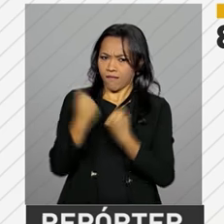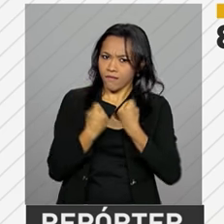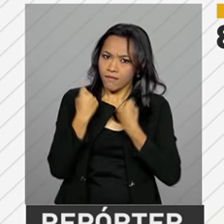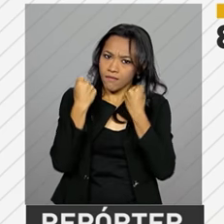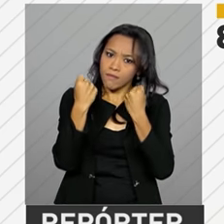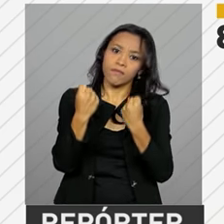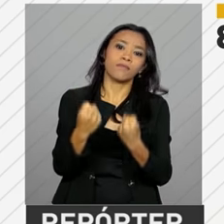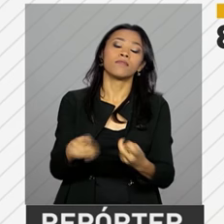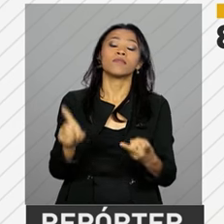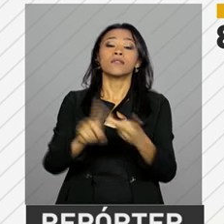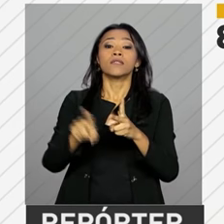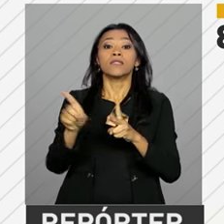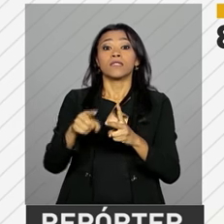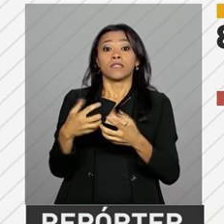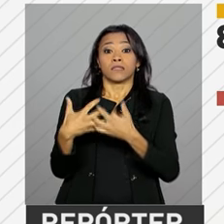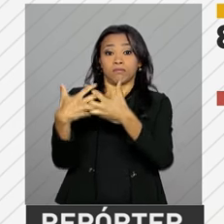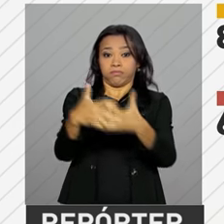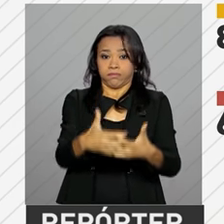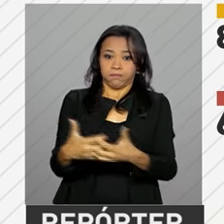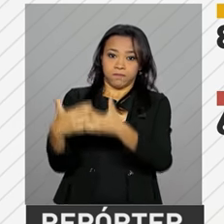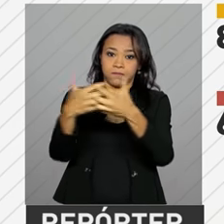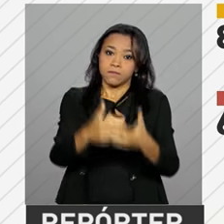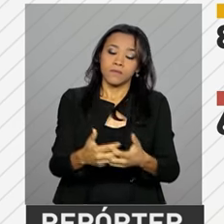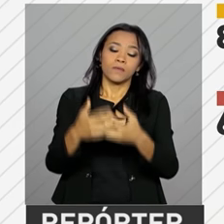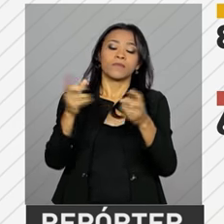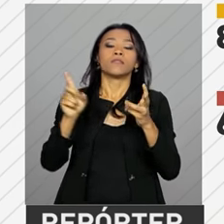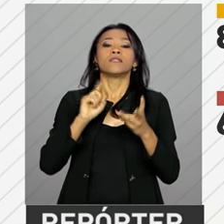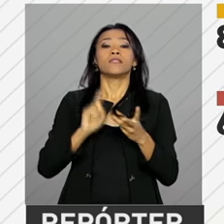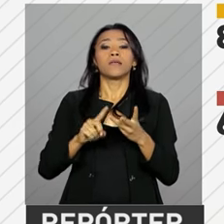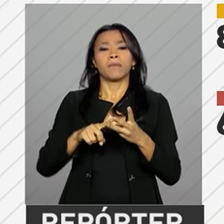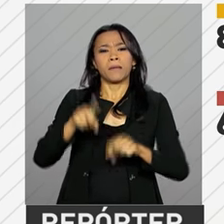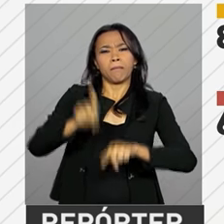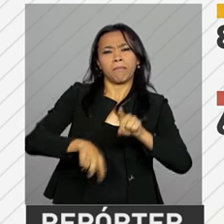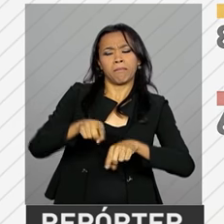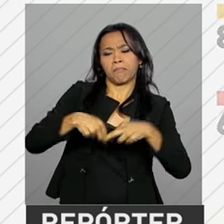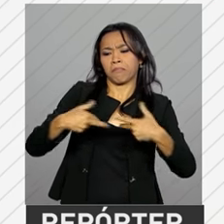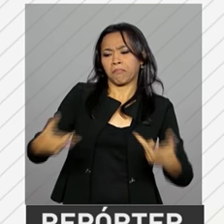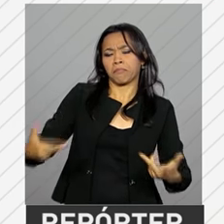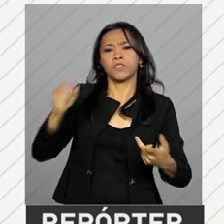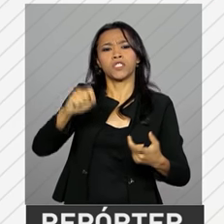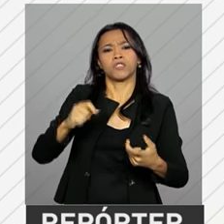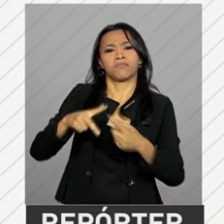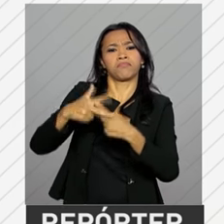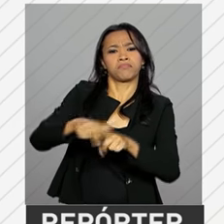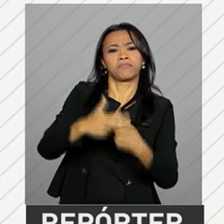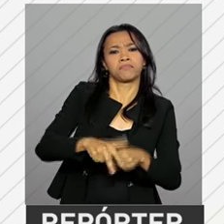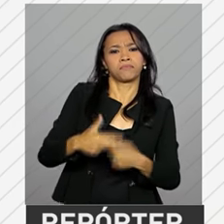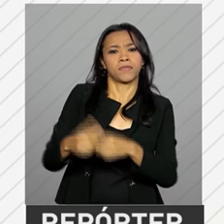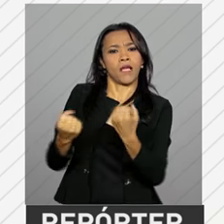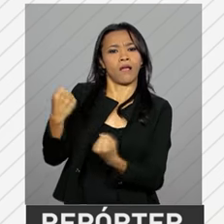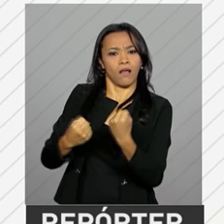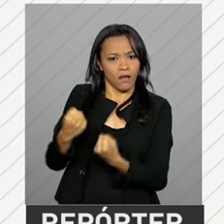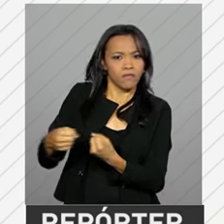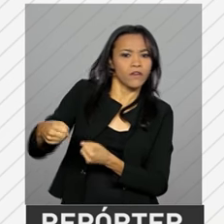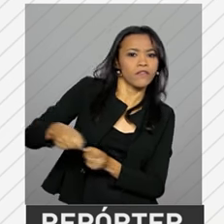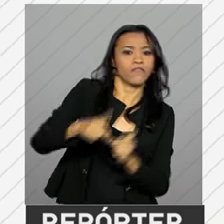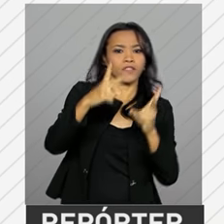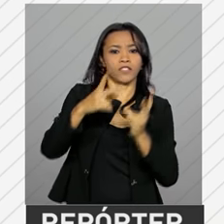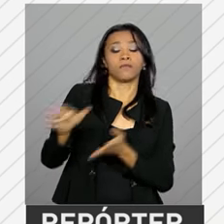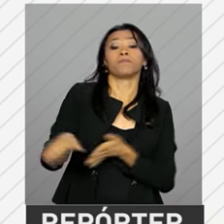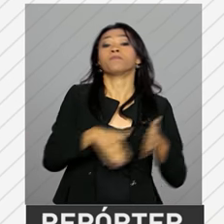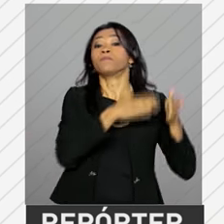passageiros, veículos de carga e partes de peças de veículos. Entre os produtos que as empresas